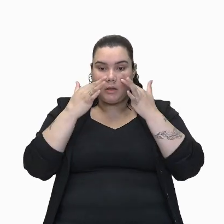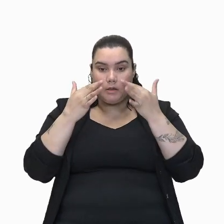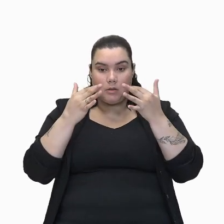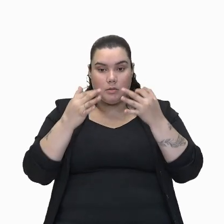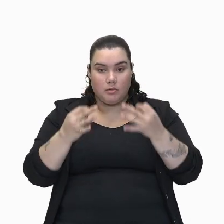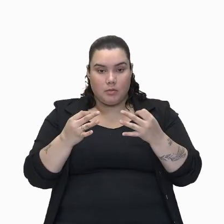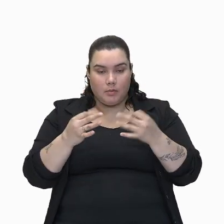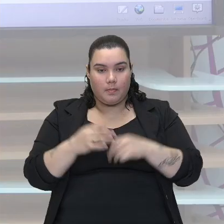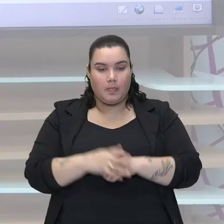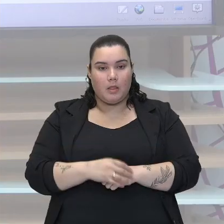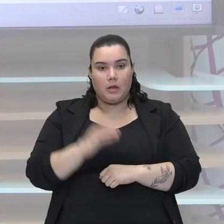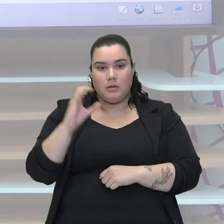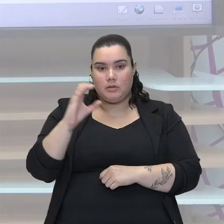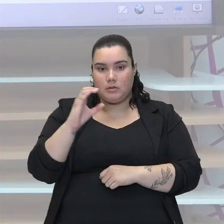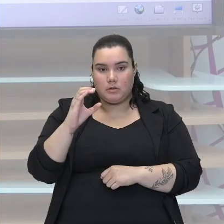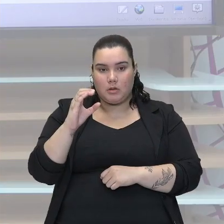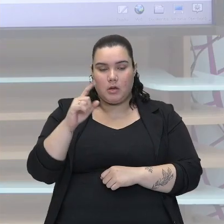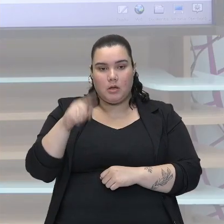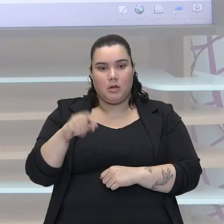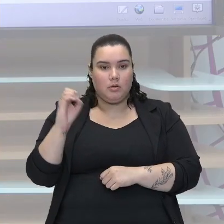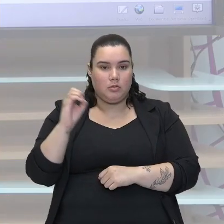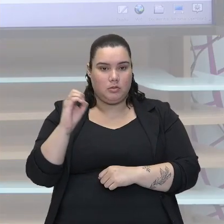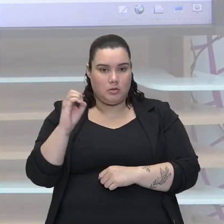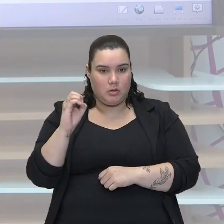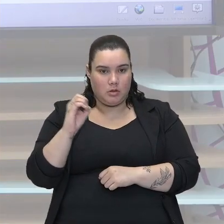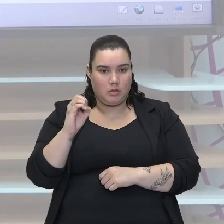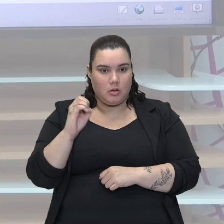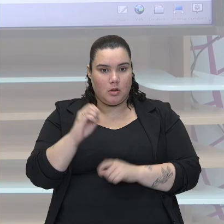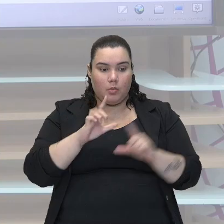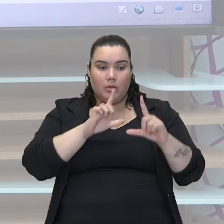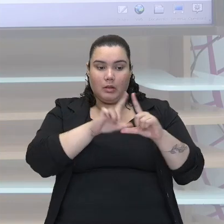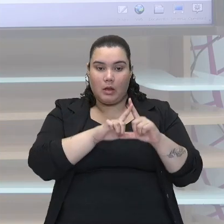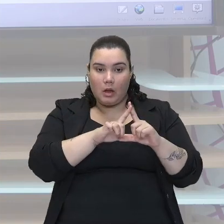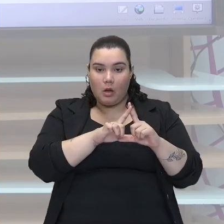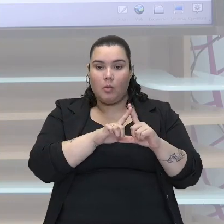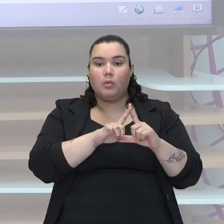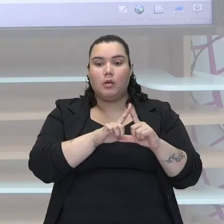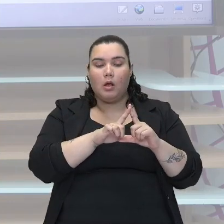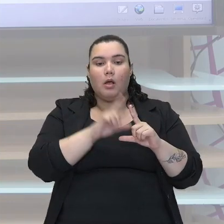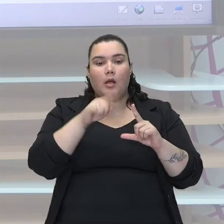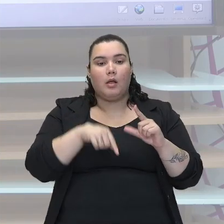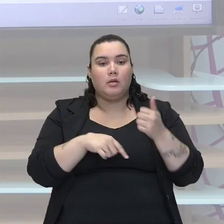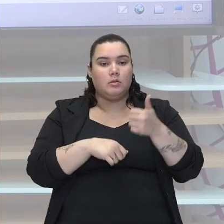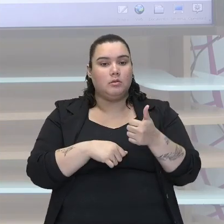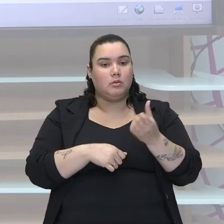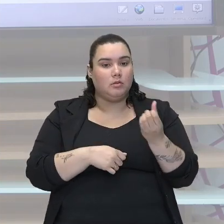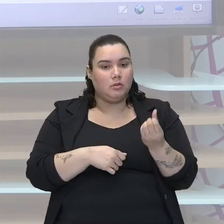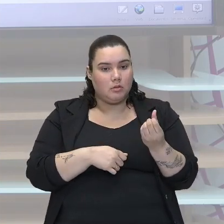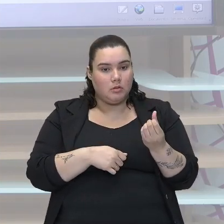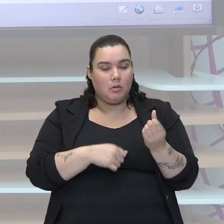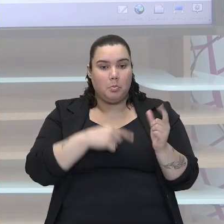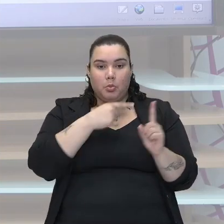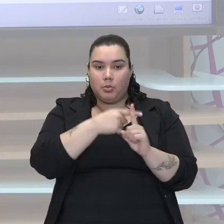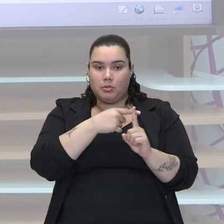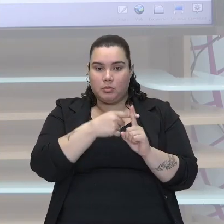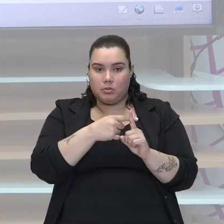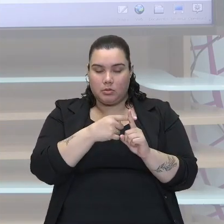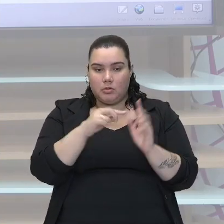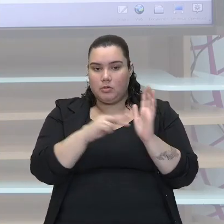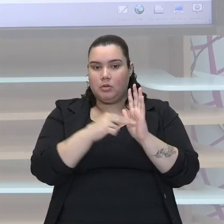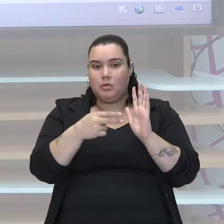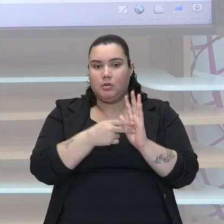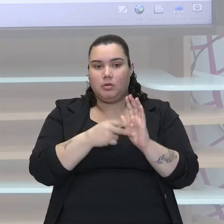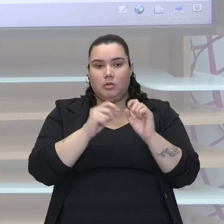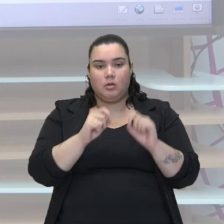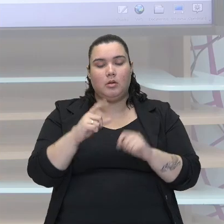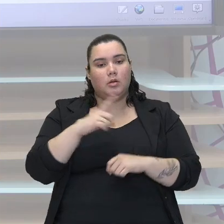de C ali é que é igual a 0. O valor do delta, ele deu 16, um valor positivo, o que